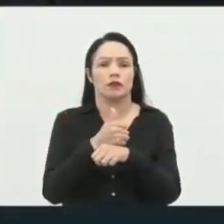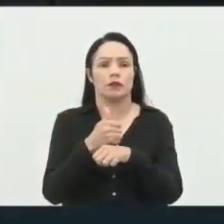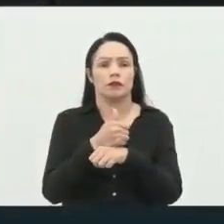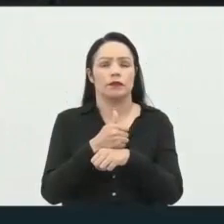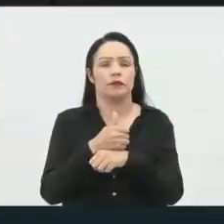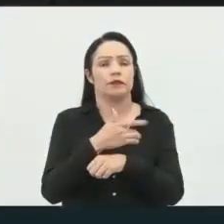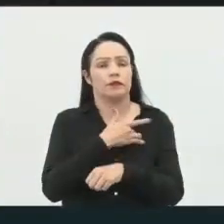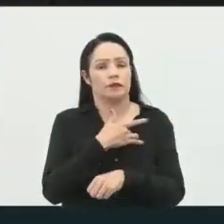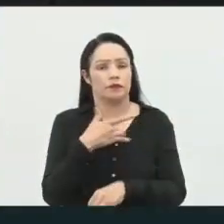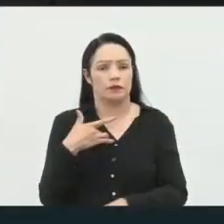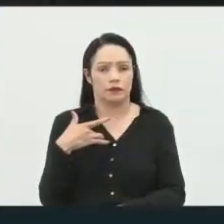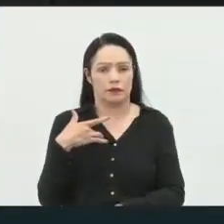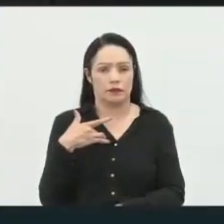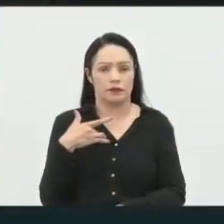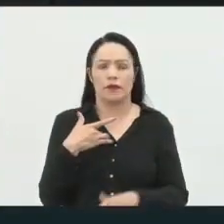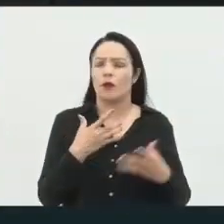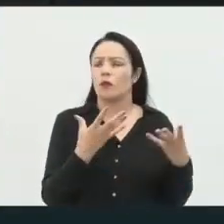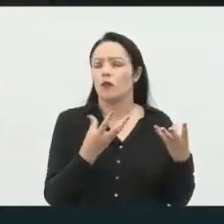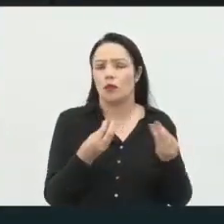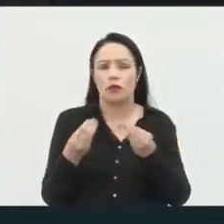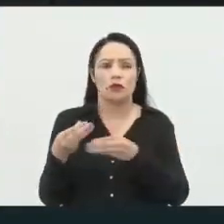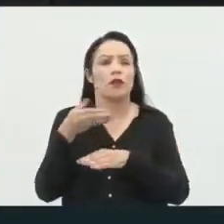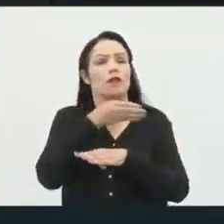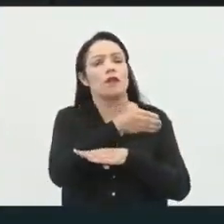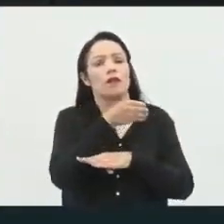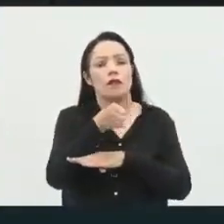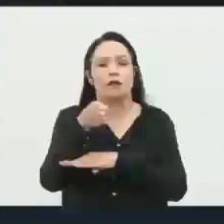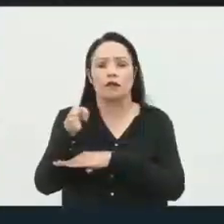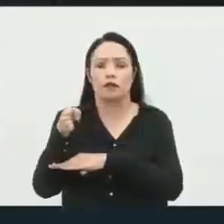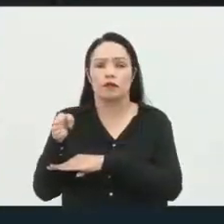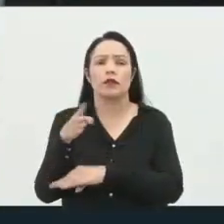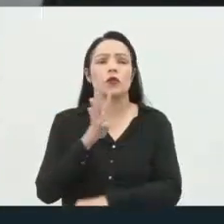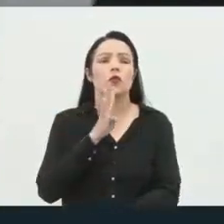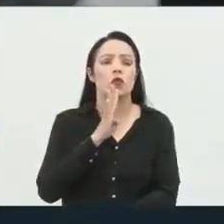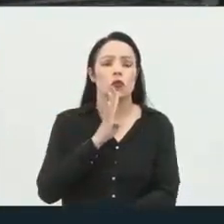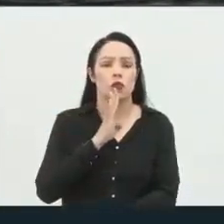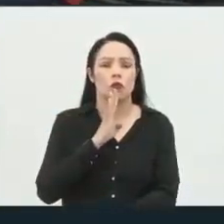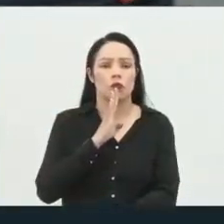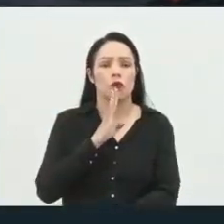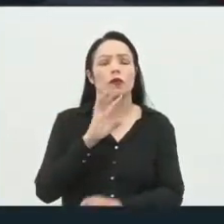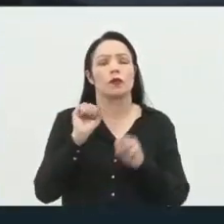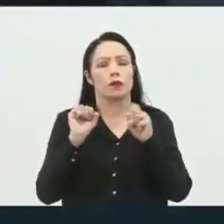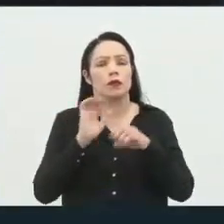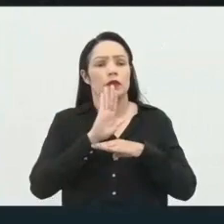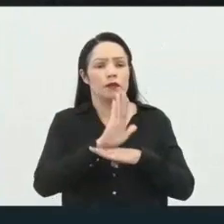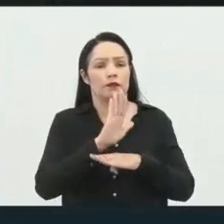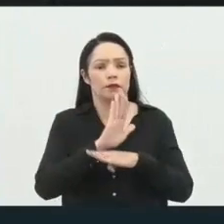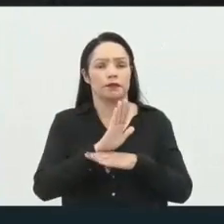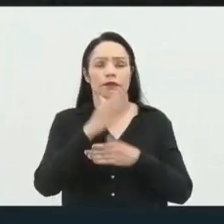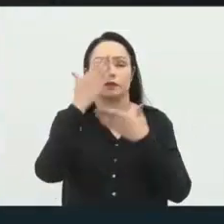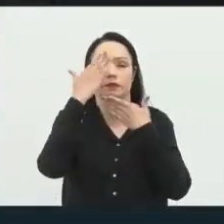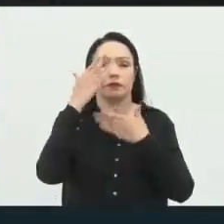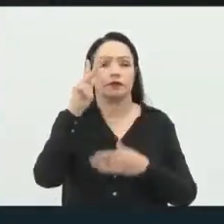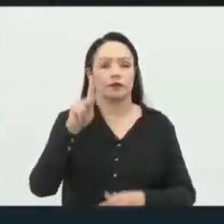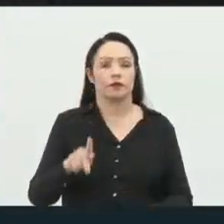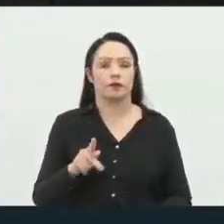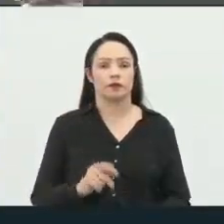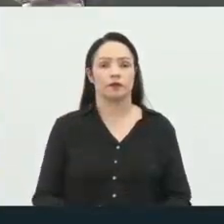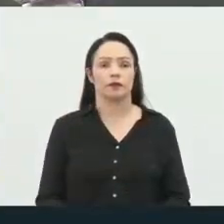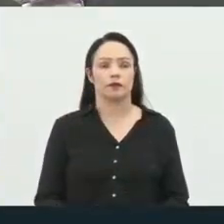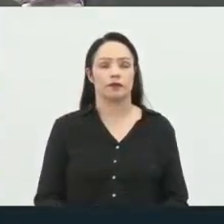muitos vão nos equipamentos saúde conhece profissionais então dê a mão a esse profissionais Obrigado presidente